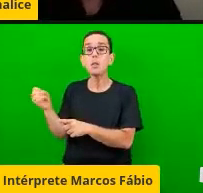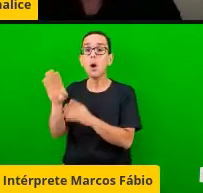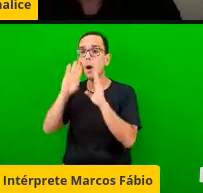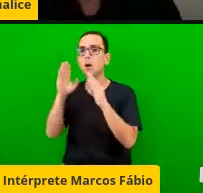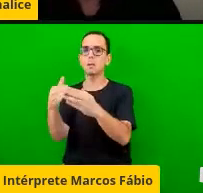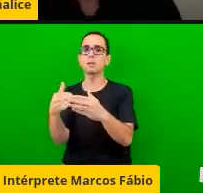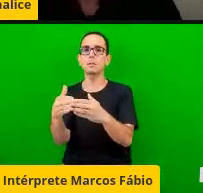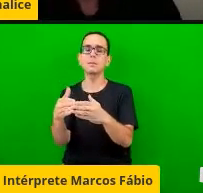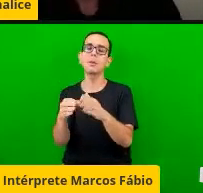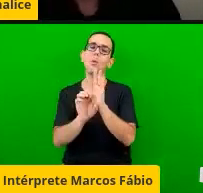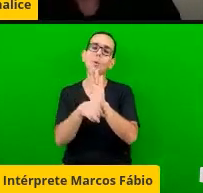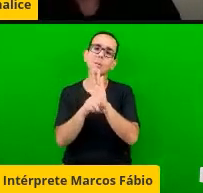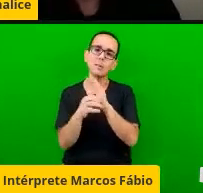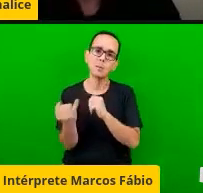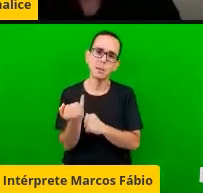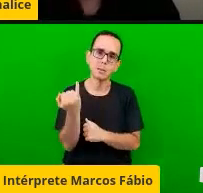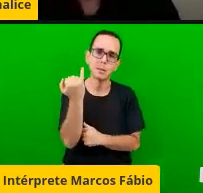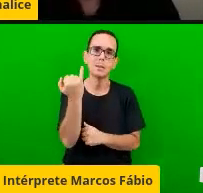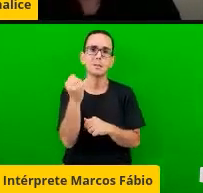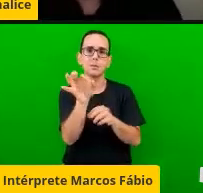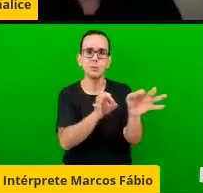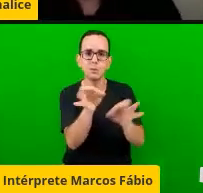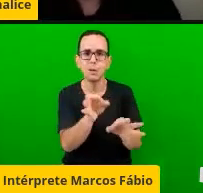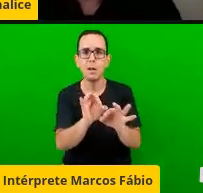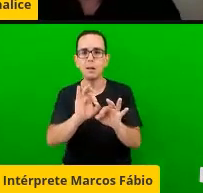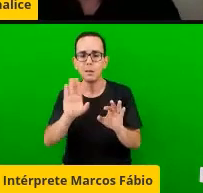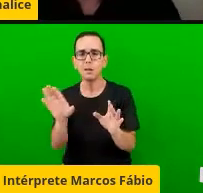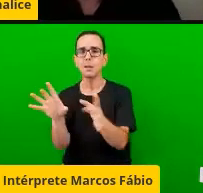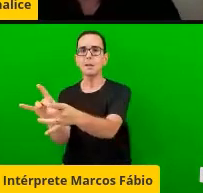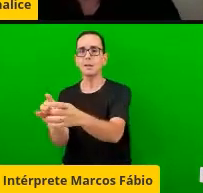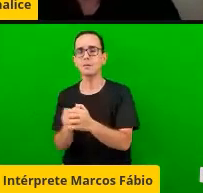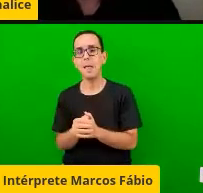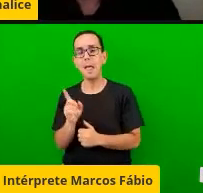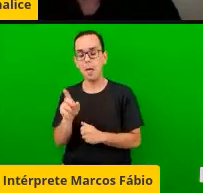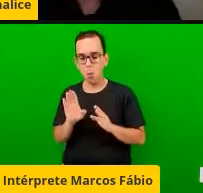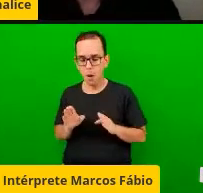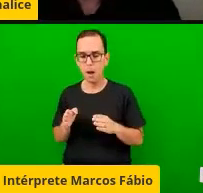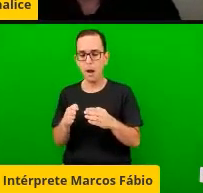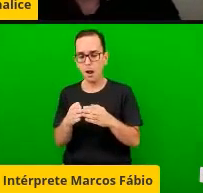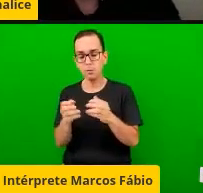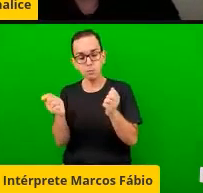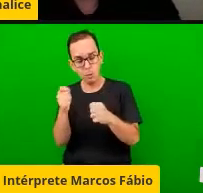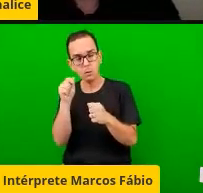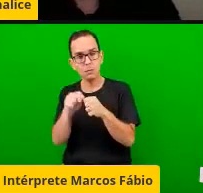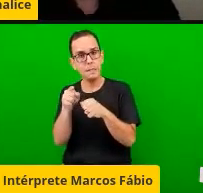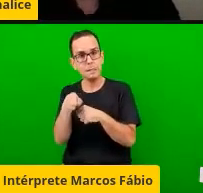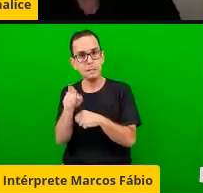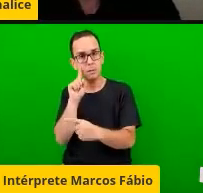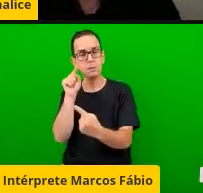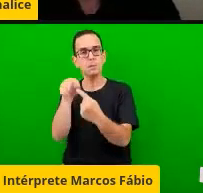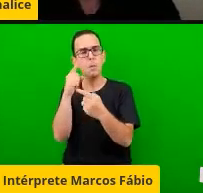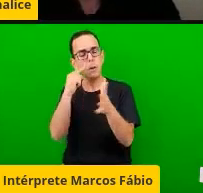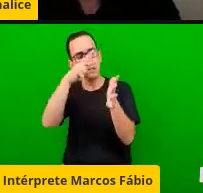fundantes, estruturadores e estruturantes, né? Esse é um outro caminho que a gente pode seguir e fazer. Então, dá uma lida lá na